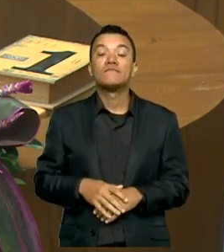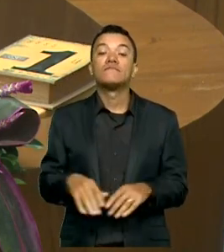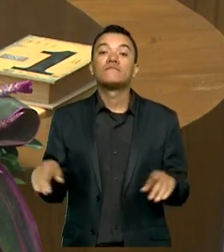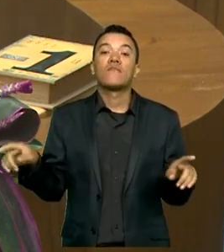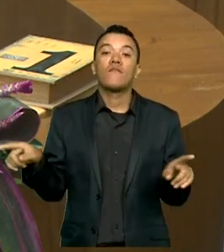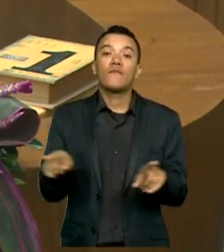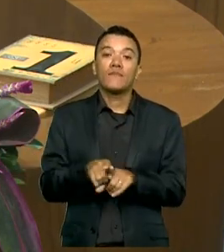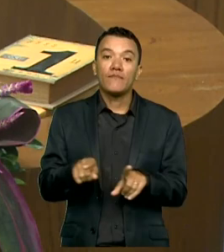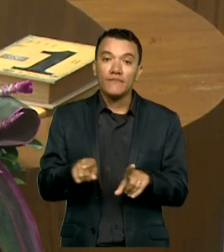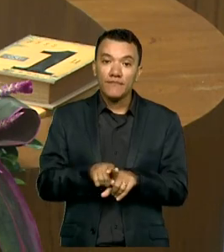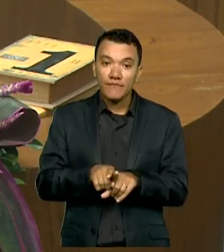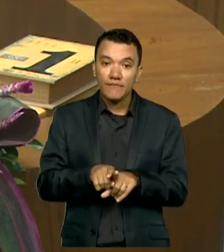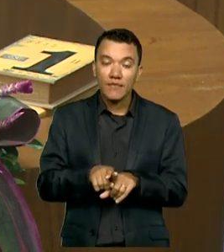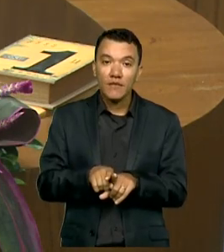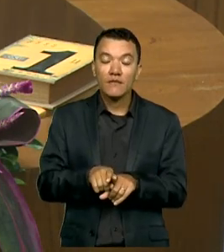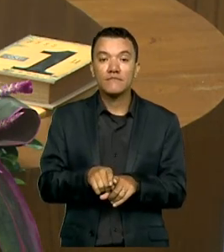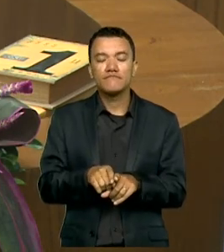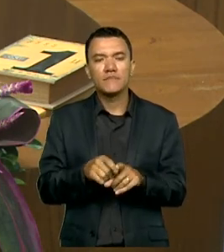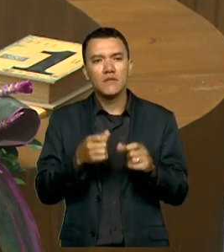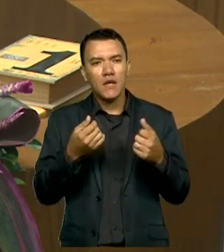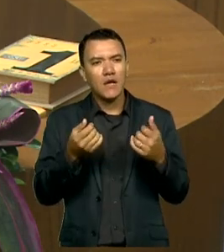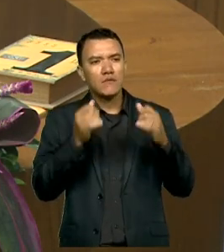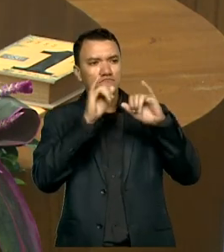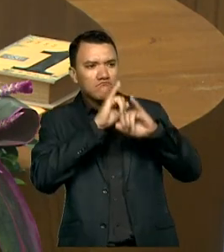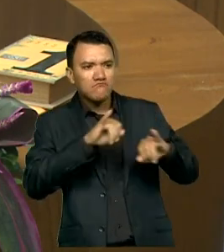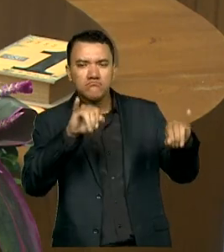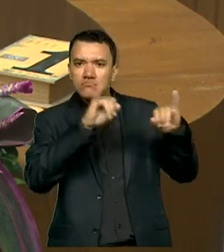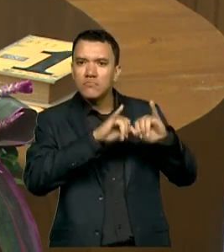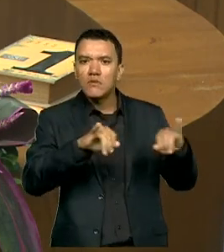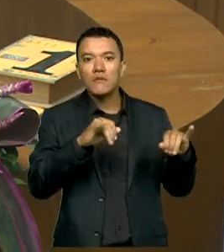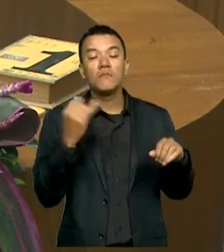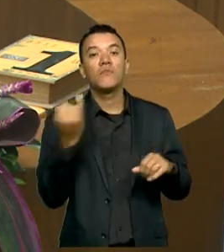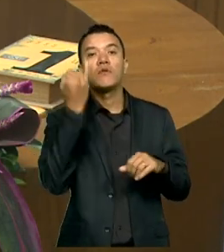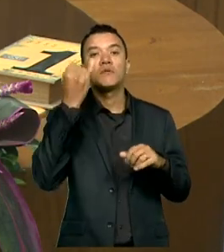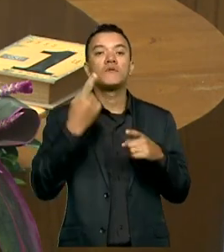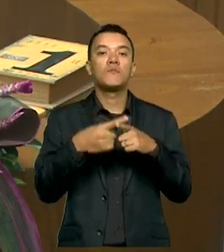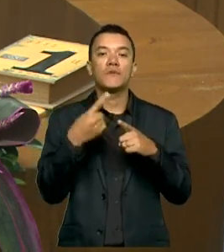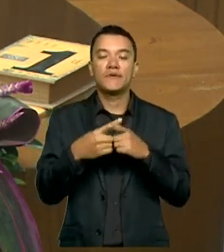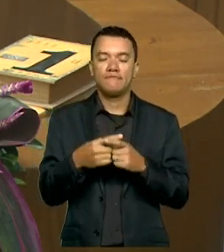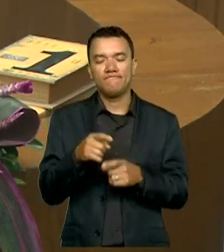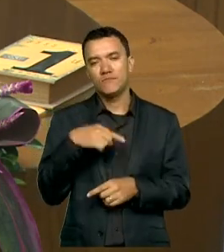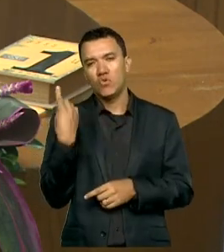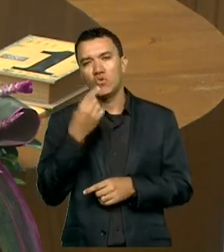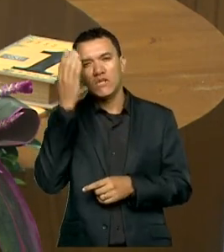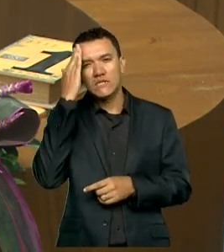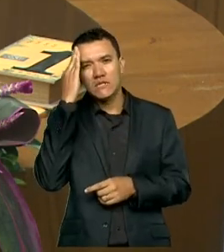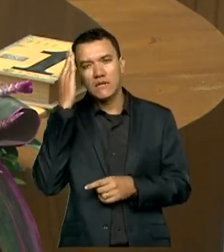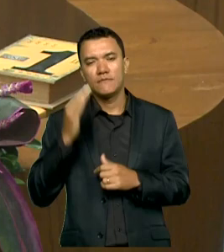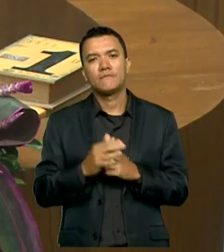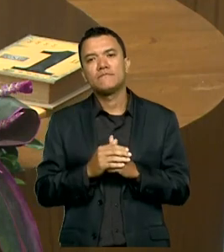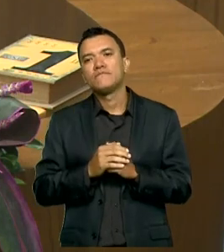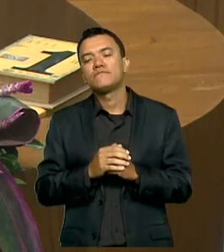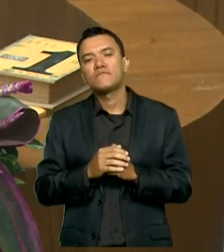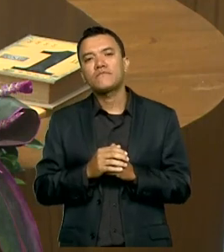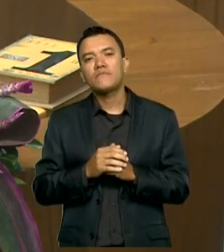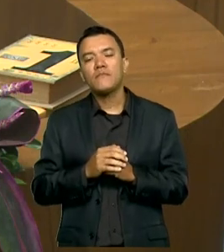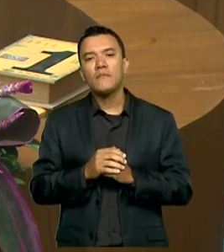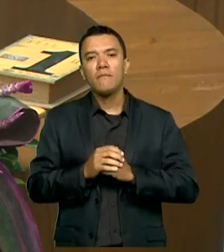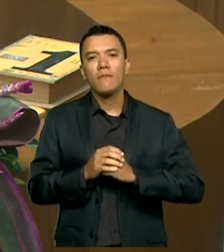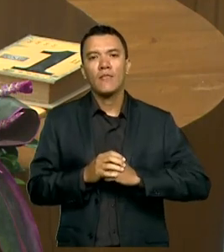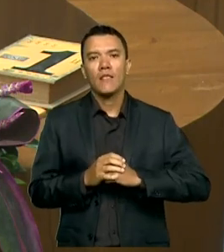que essas campanhas são importantes. A gente sabe que, além de